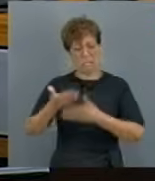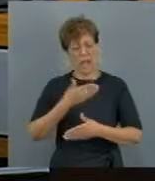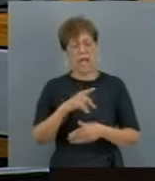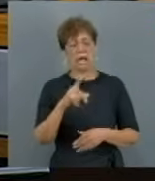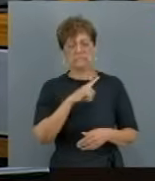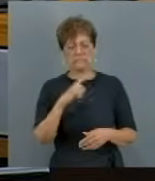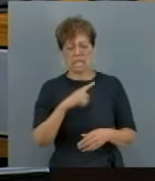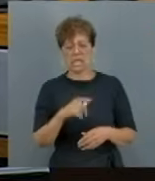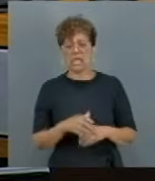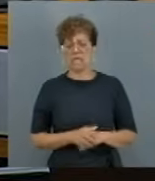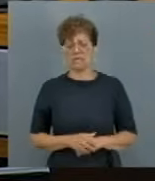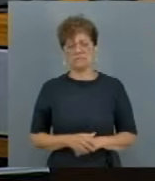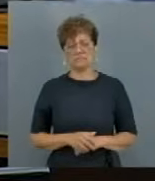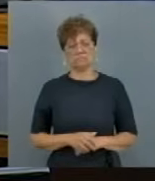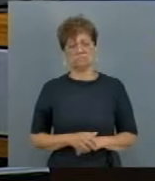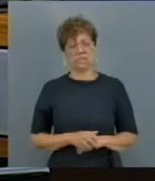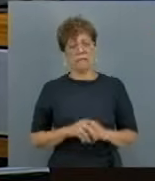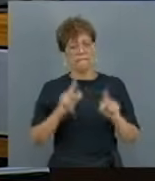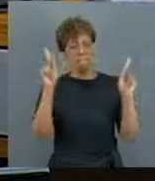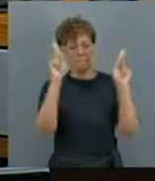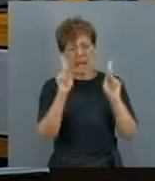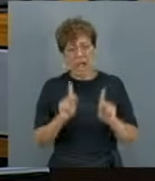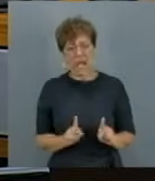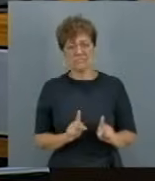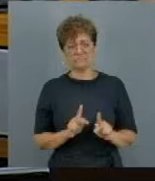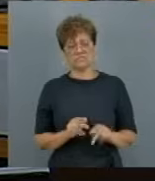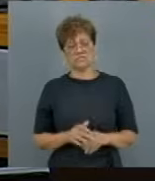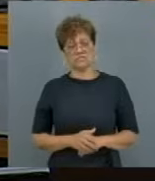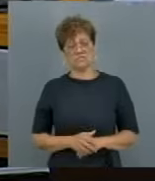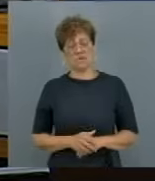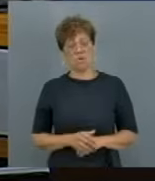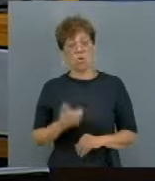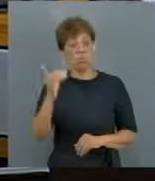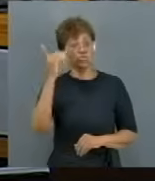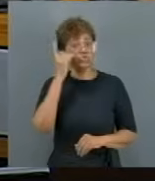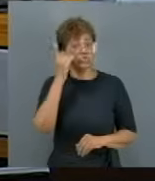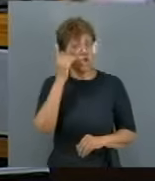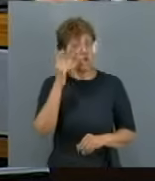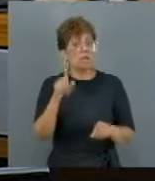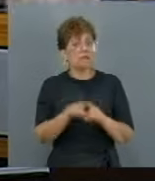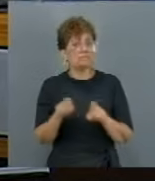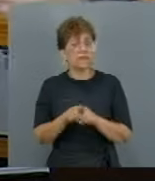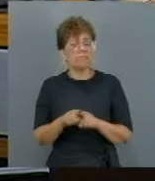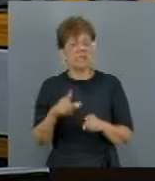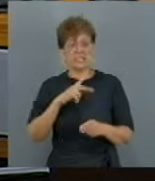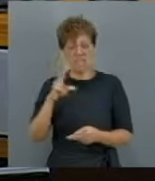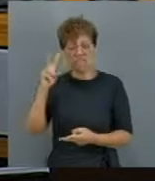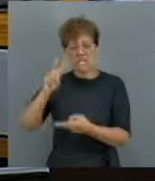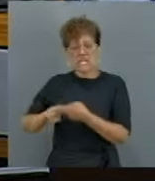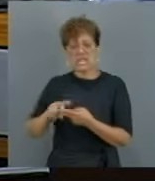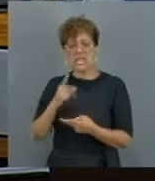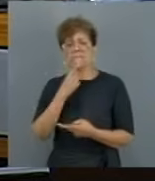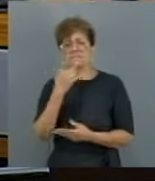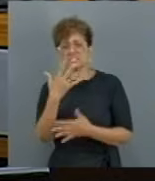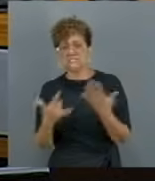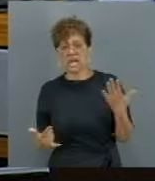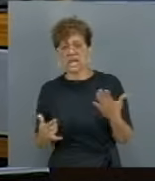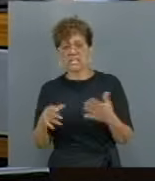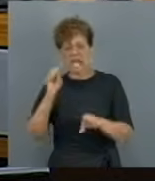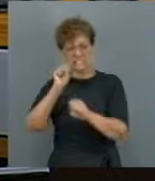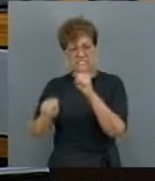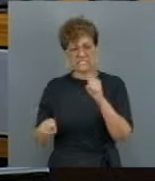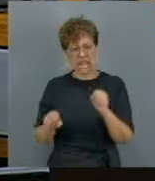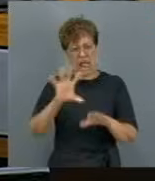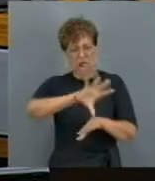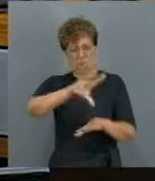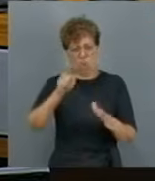Contarato. Ou a presidente Dilma Rousseff não foi anistiada por crime de sangue, por crime de assassinato, crime de